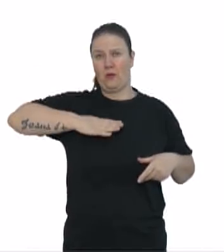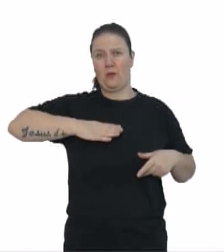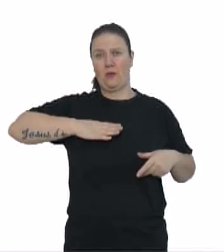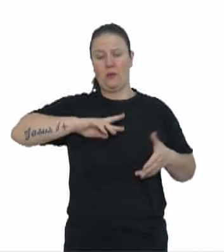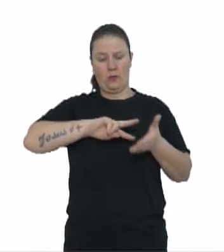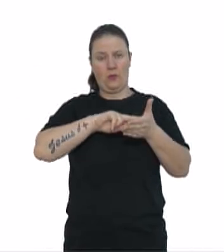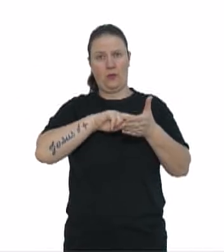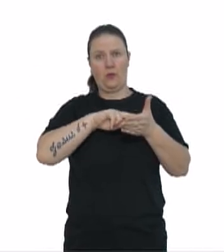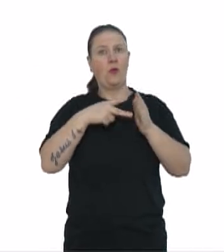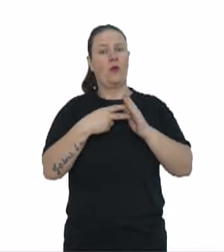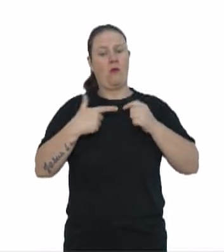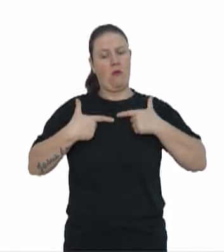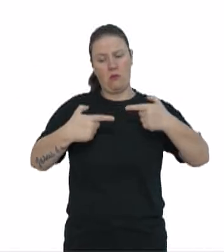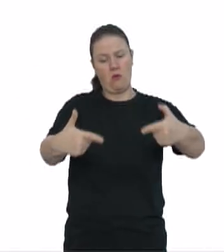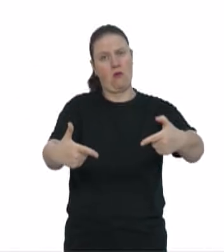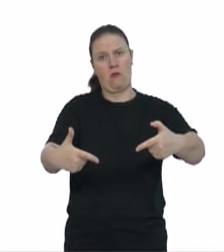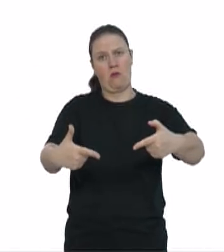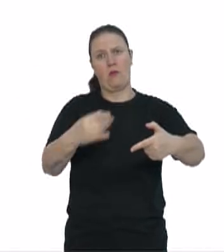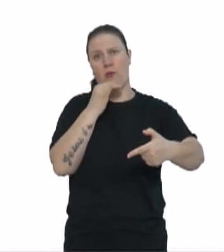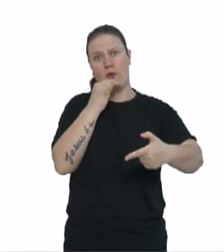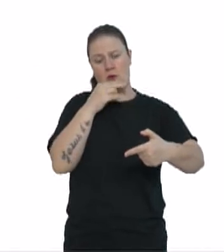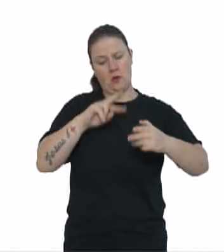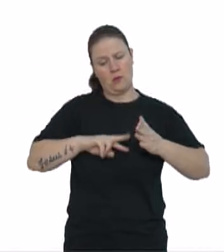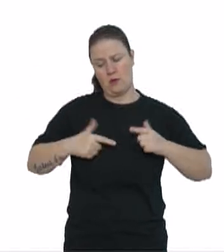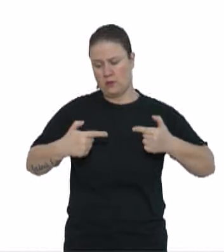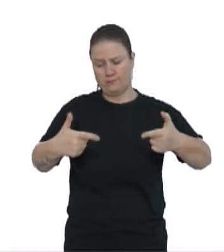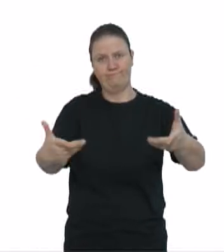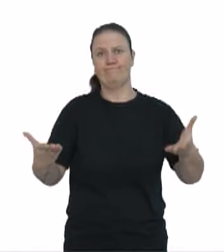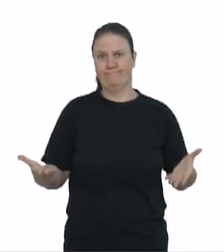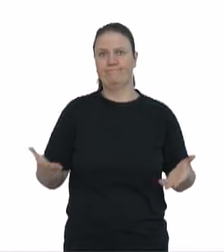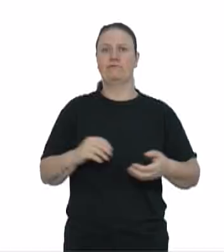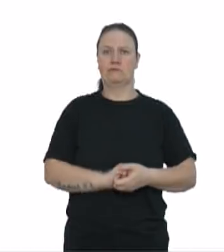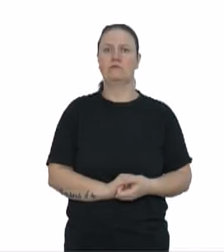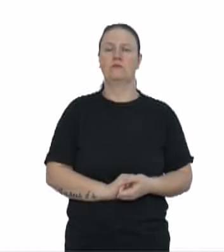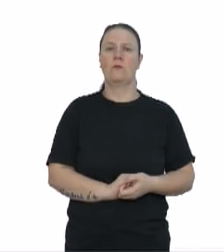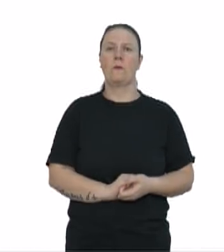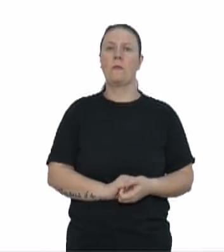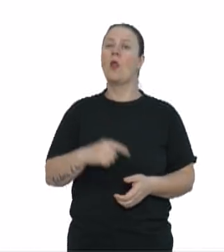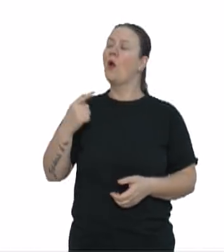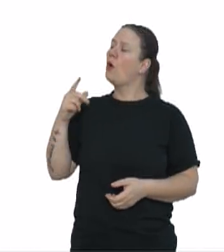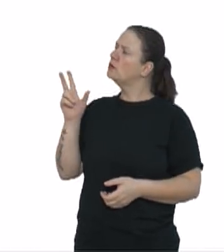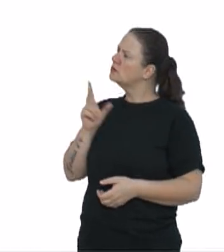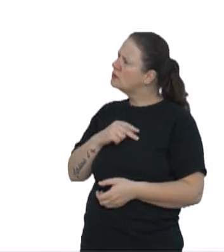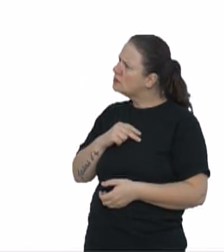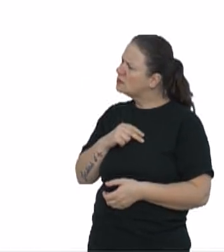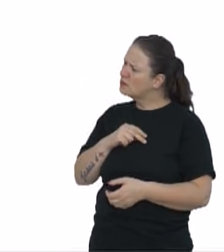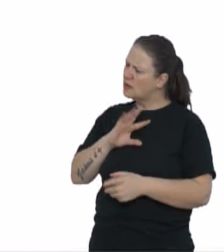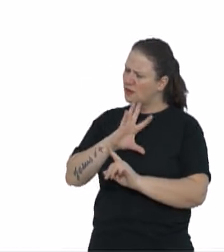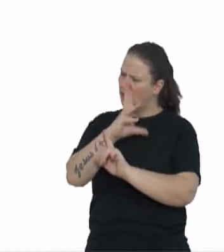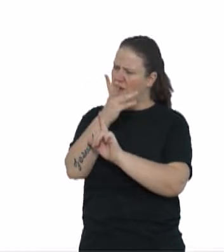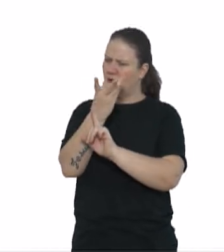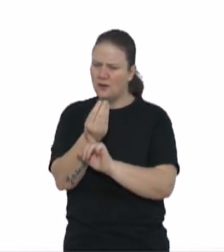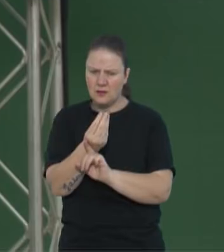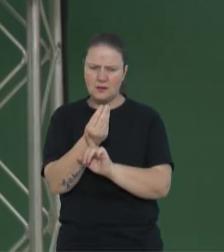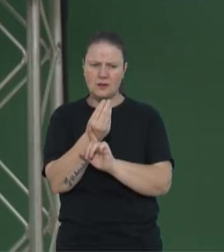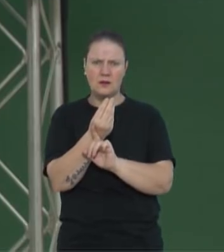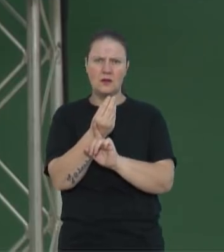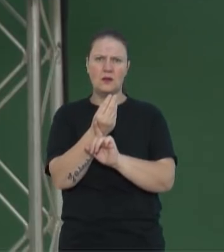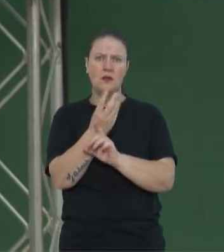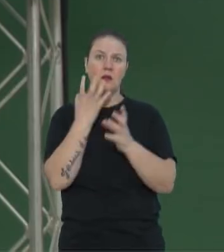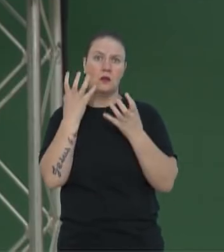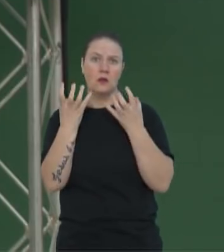Os dadaístas, eles vão querer introduzir a arte nessa realidade, ou seja, eles pensaram, nossa, a arte, como ela é distante, como ela quer mostrar